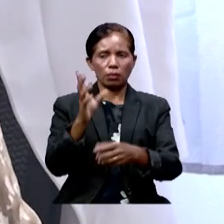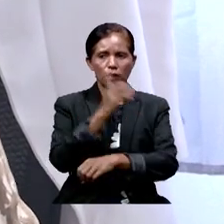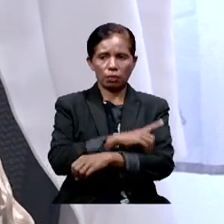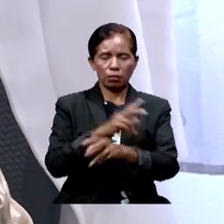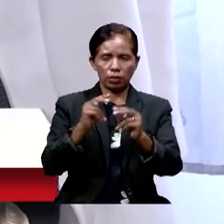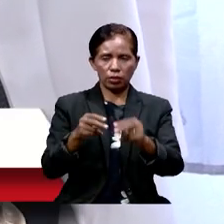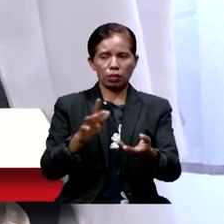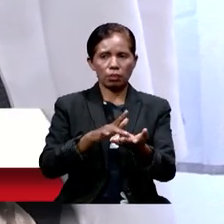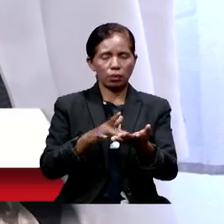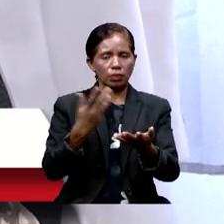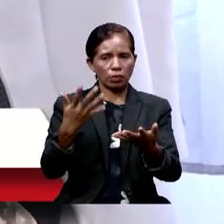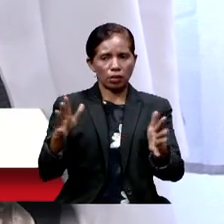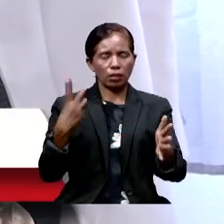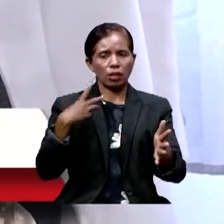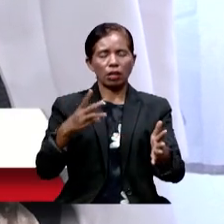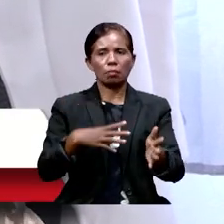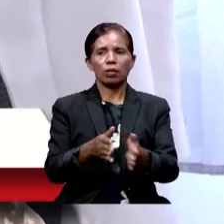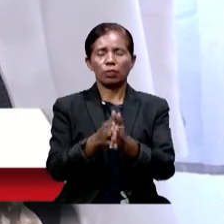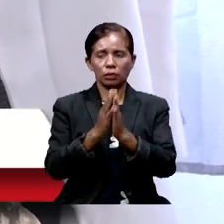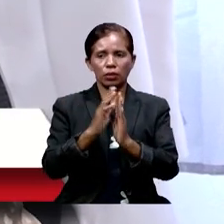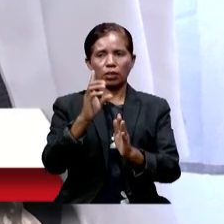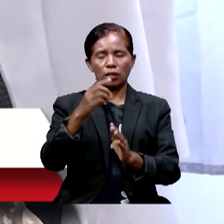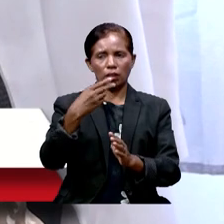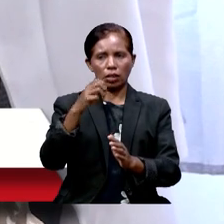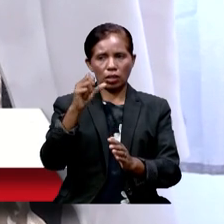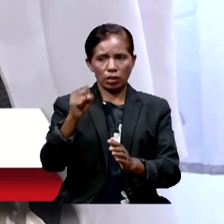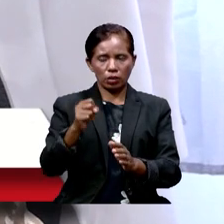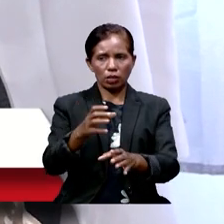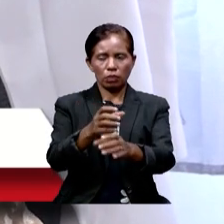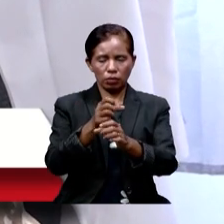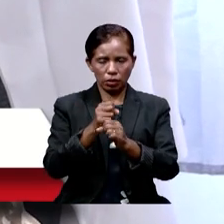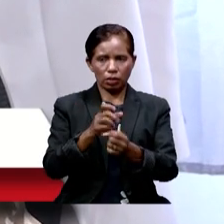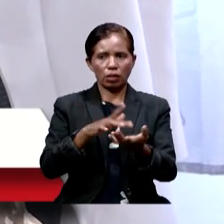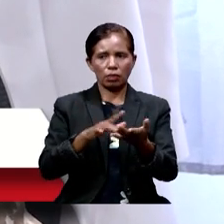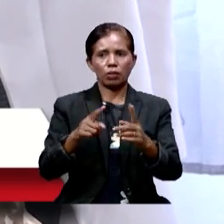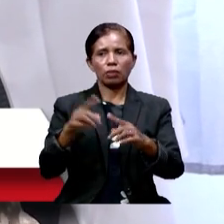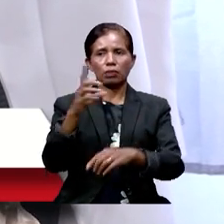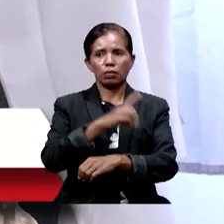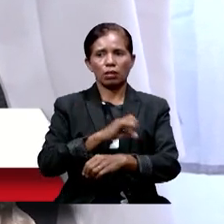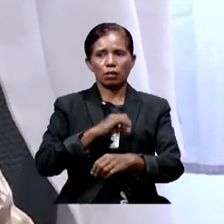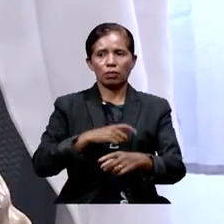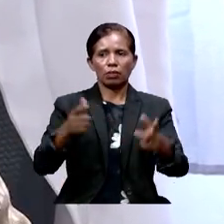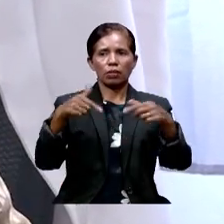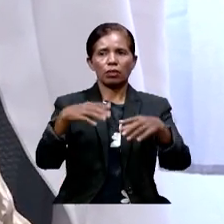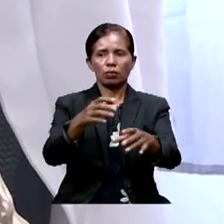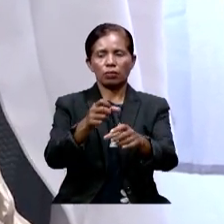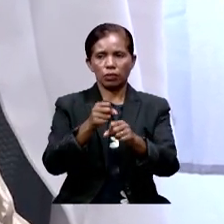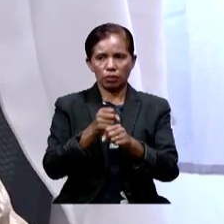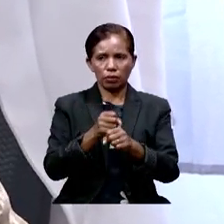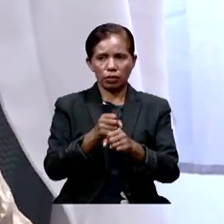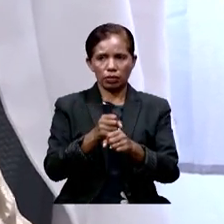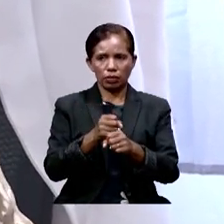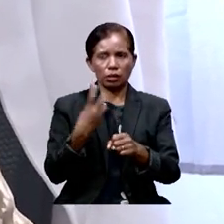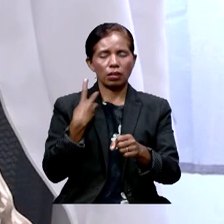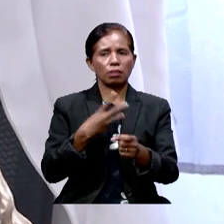ami kontaktu dia es, langsung ba petkan no ohin. Au fost într-o omul sira bafote sira ne ambe amne ai